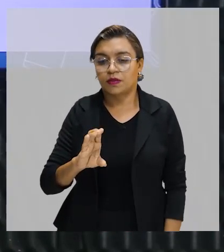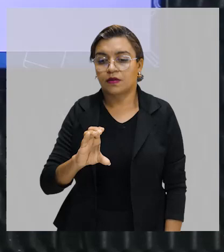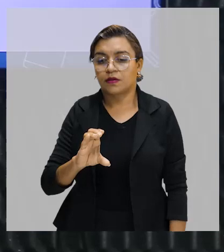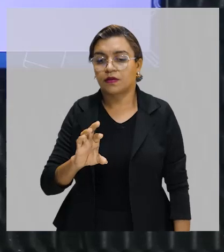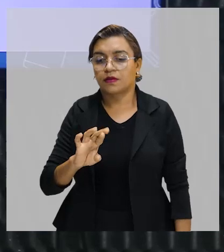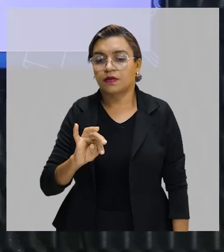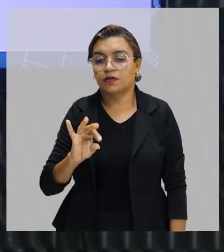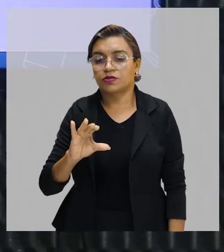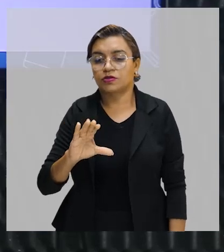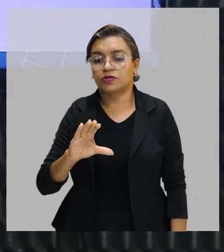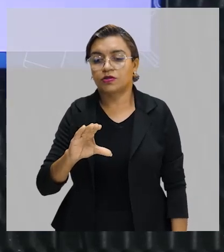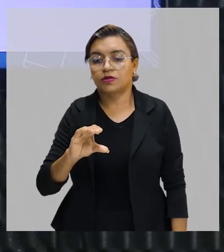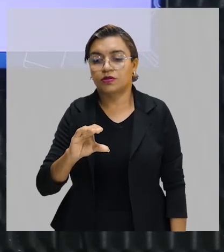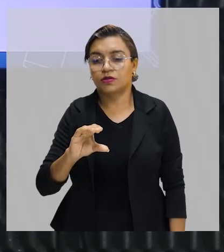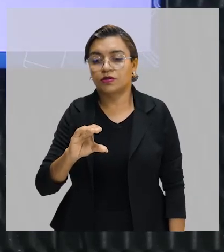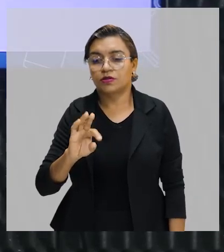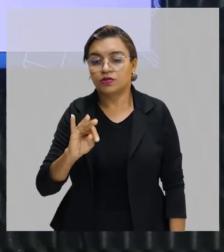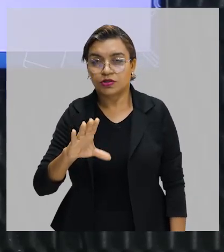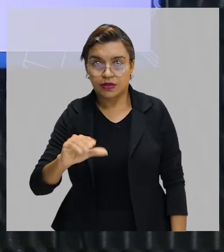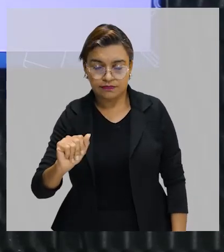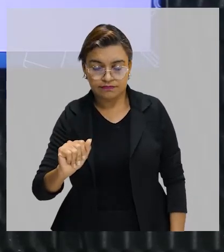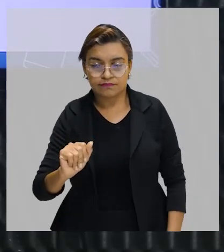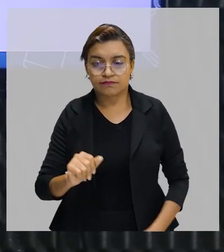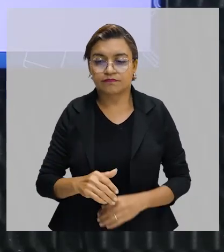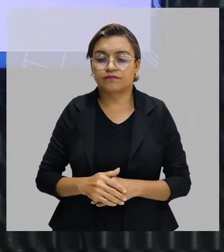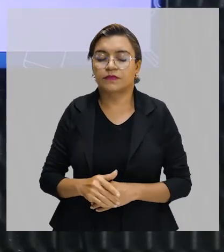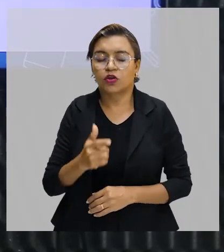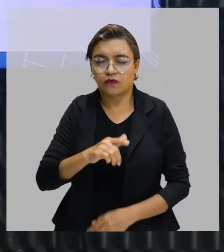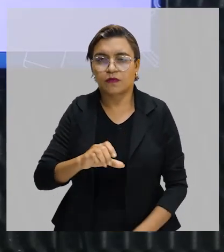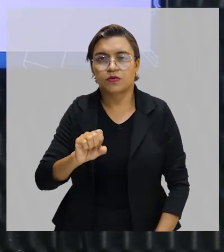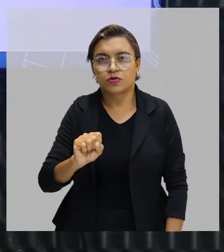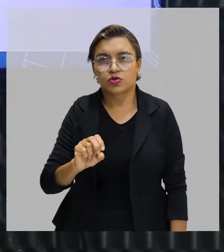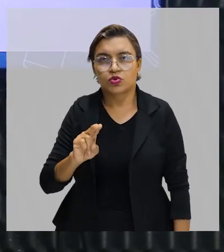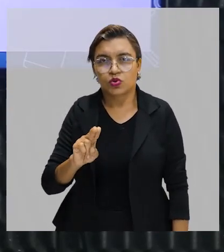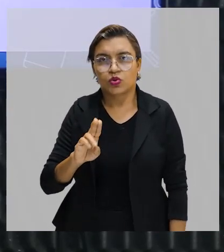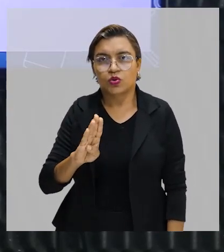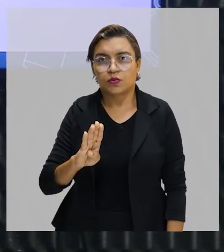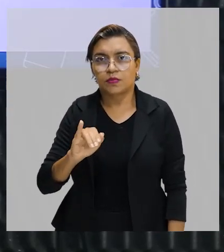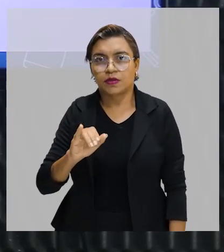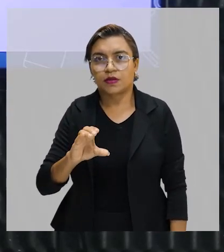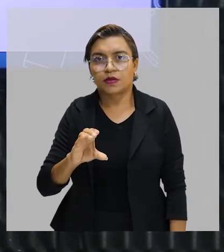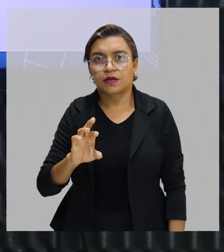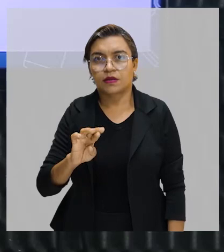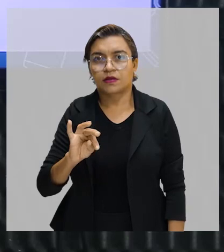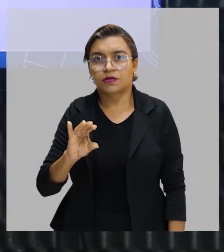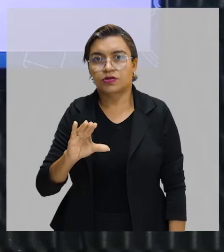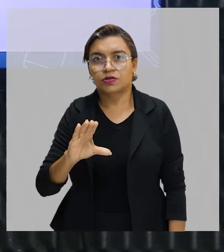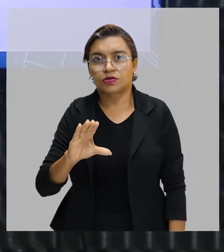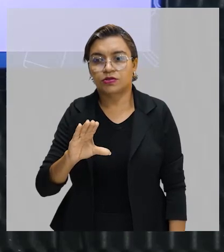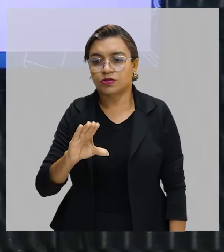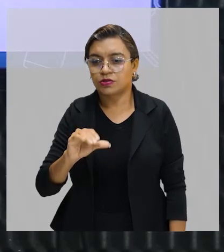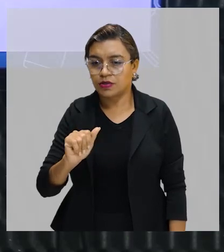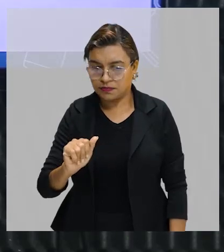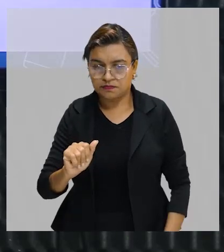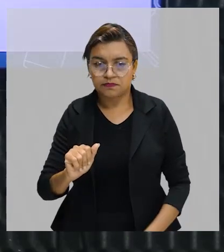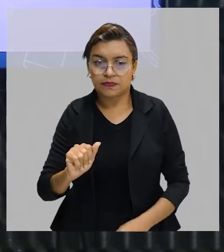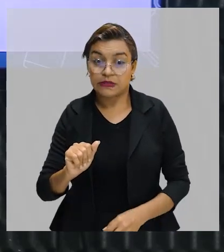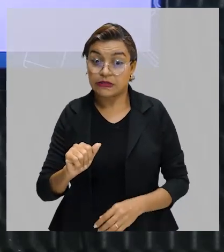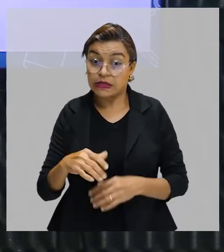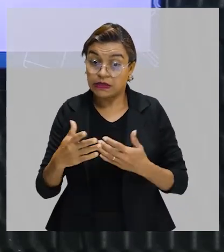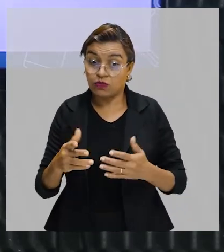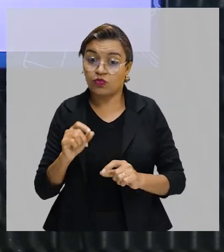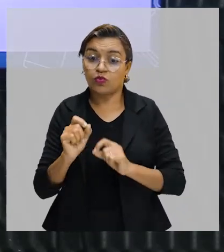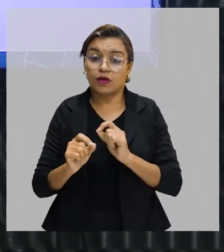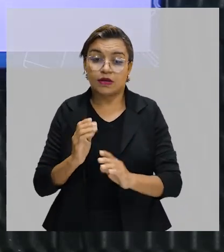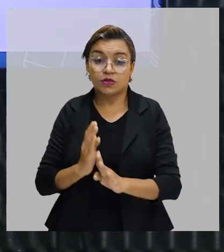a subcrítica. Ok? Bom, a descoberta de que uma configuração supercrítica